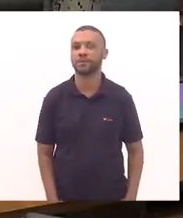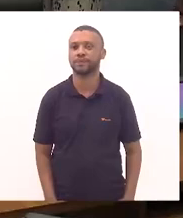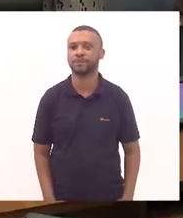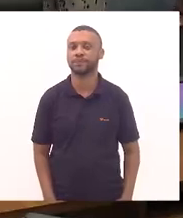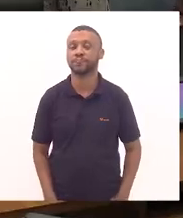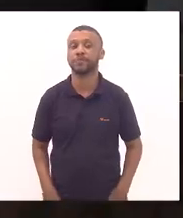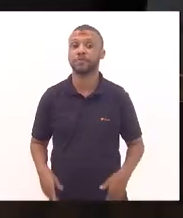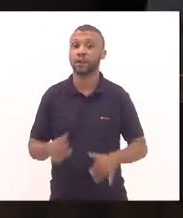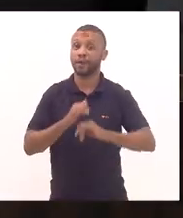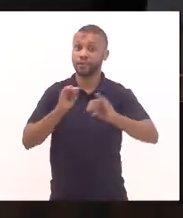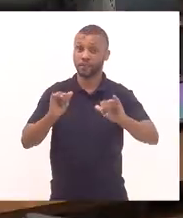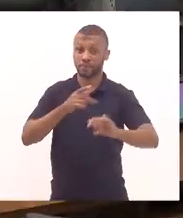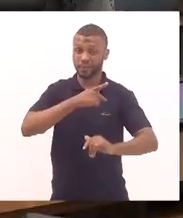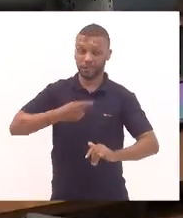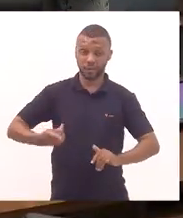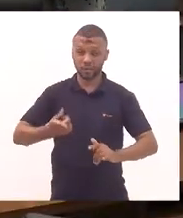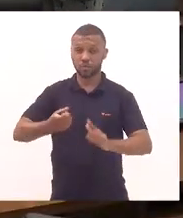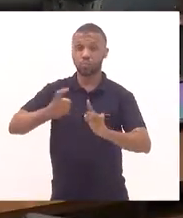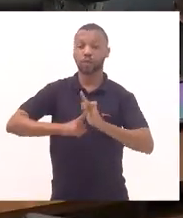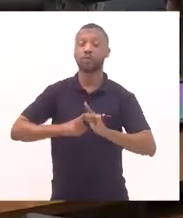Presidência suspende o trabalho por 2 minutos.